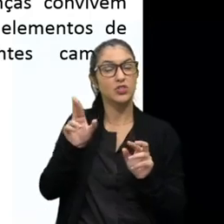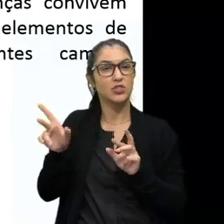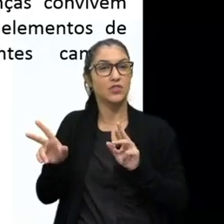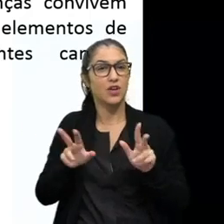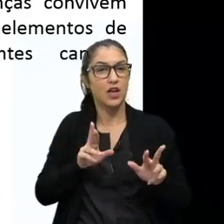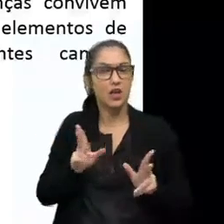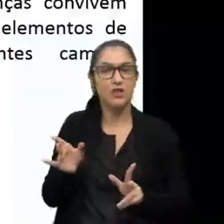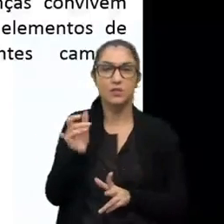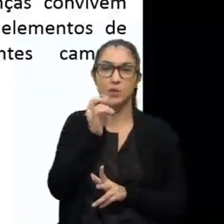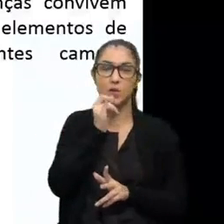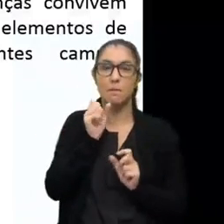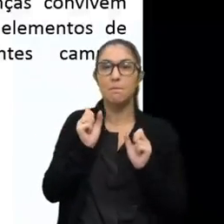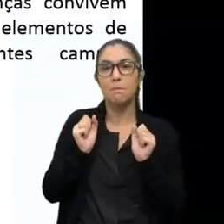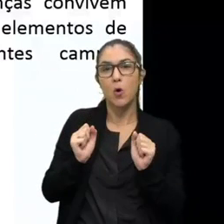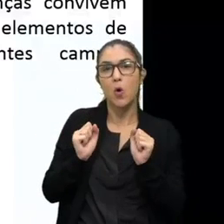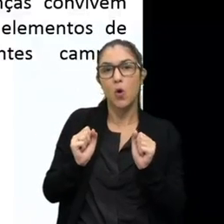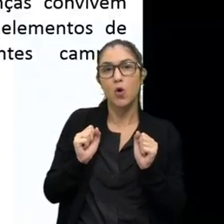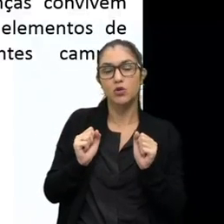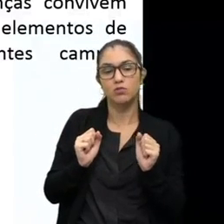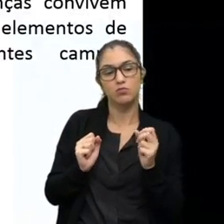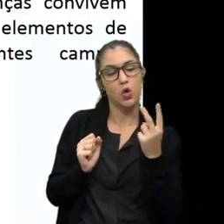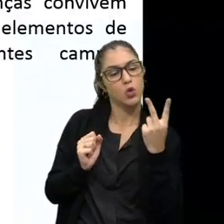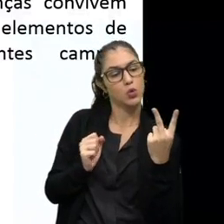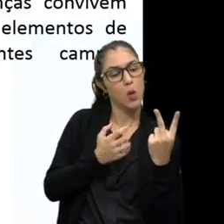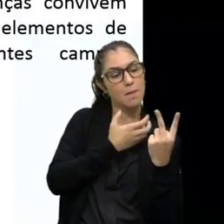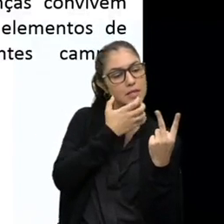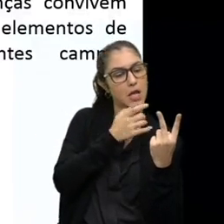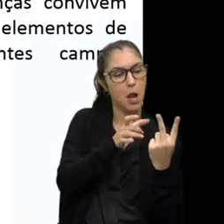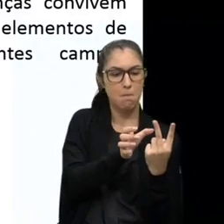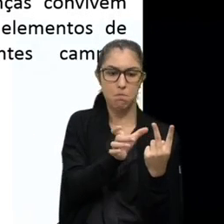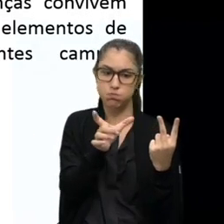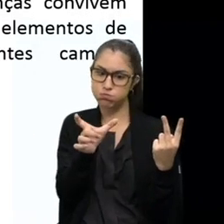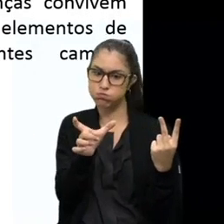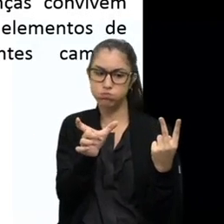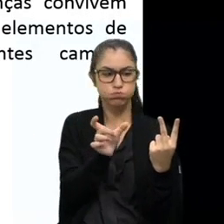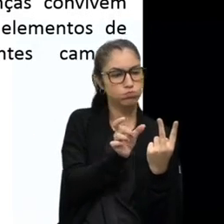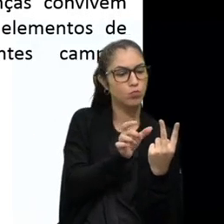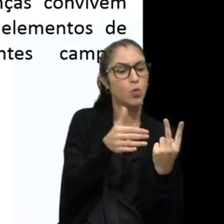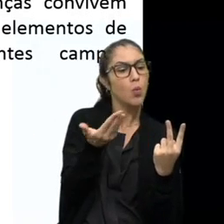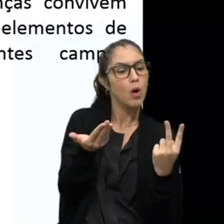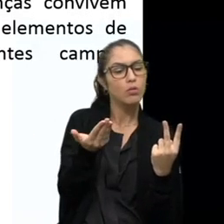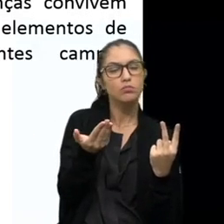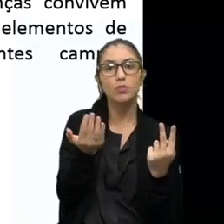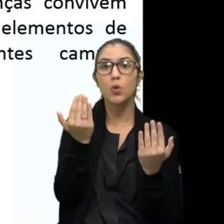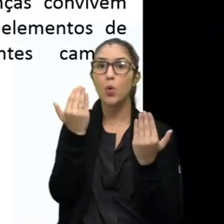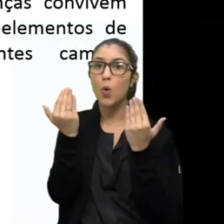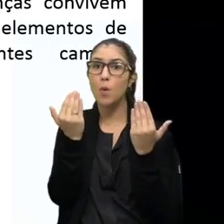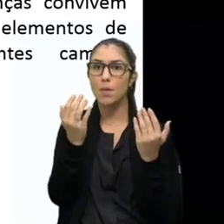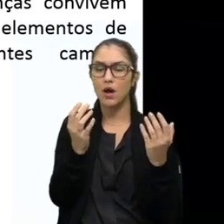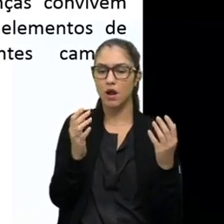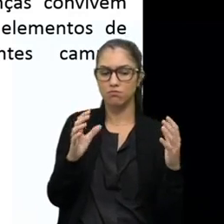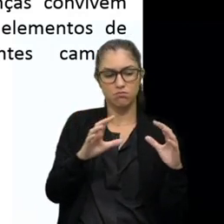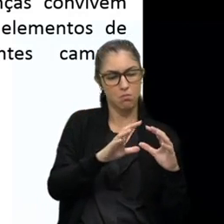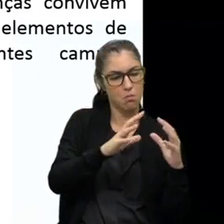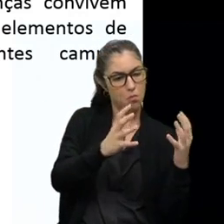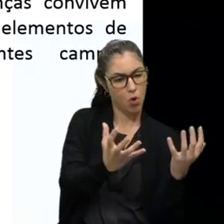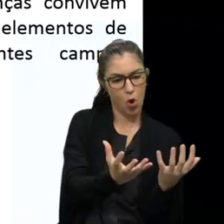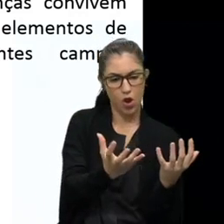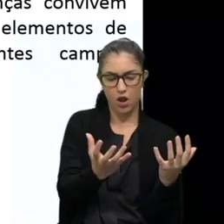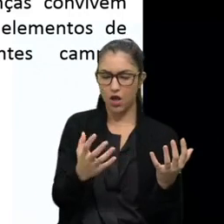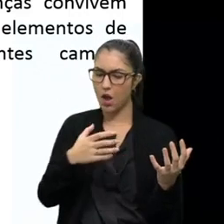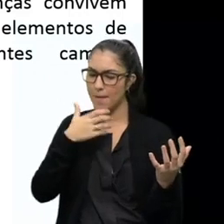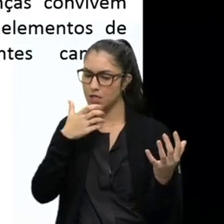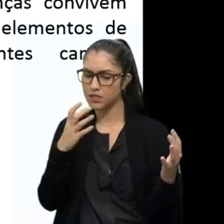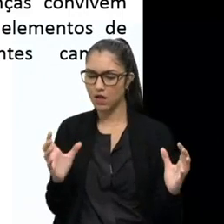semânticos, por exemplo, pode comparar duas maçãs, qual é maior? Ela pode comparar uma maçã com uma bola, são diferentes